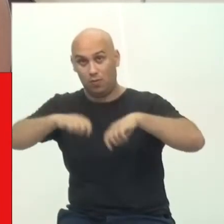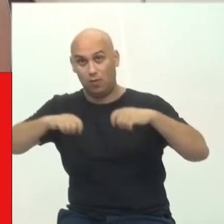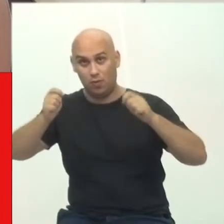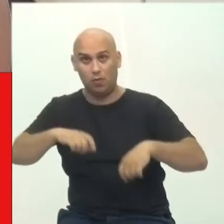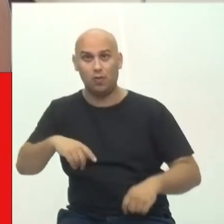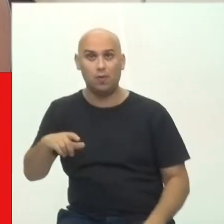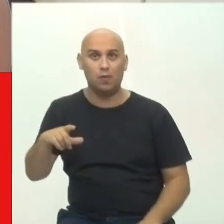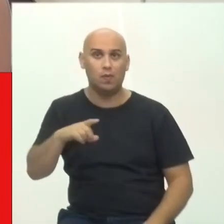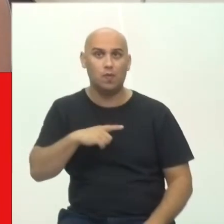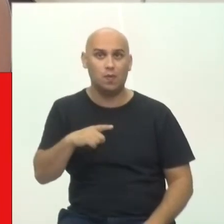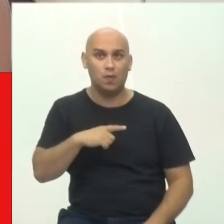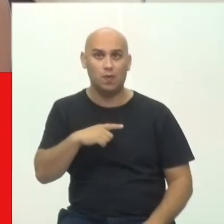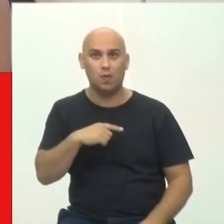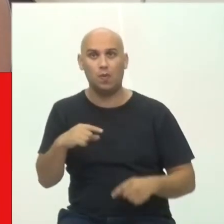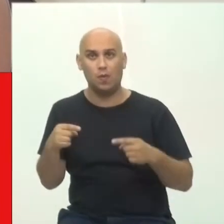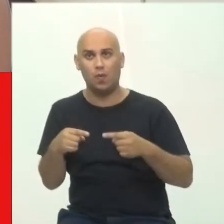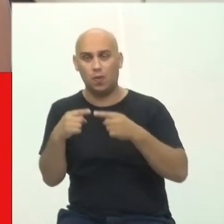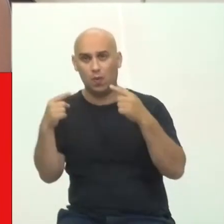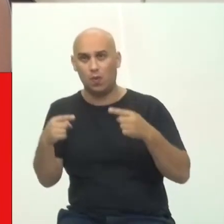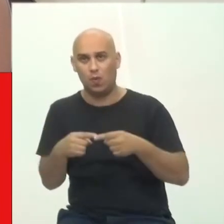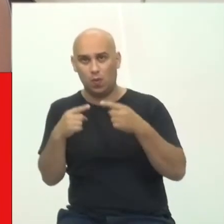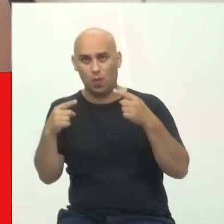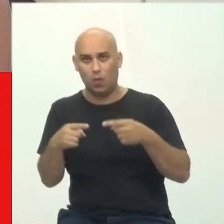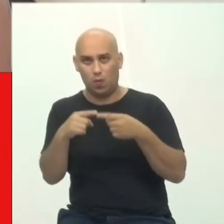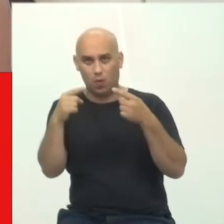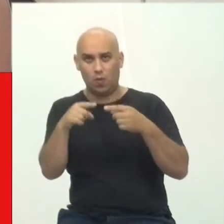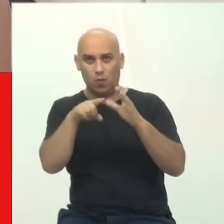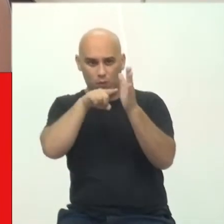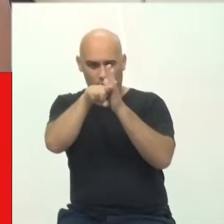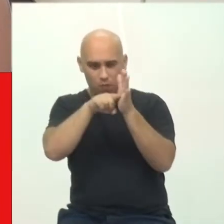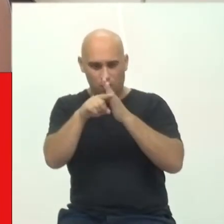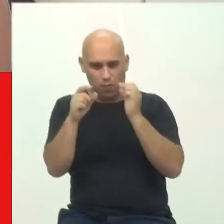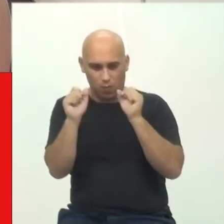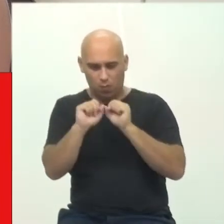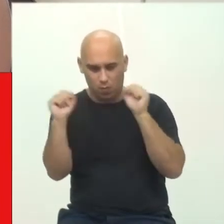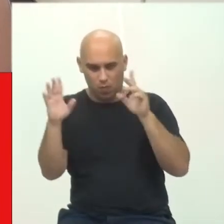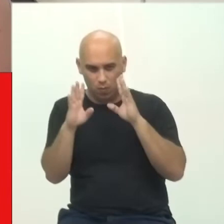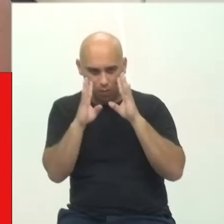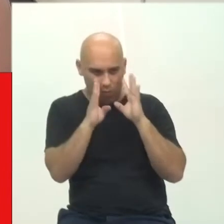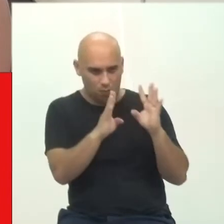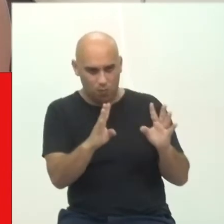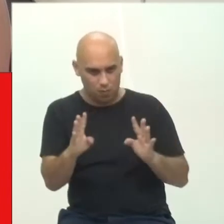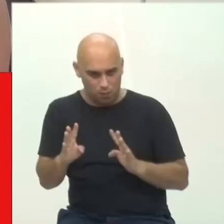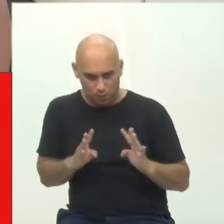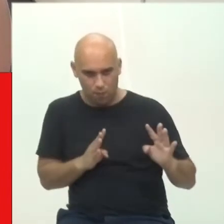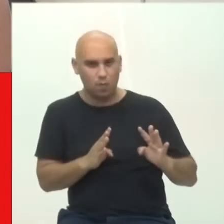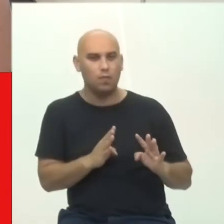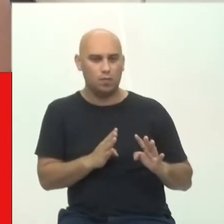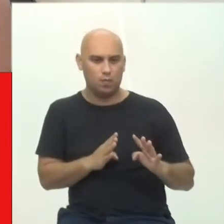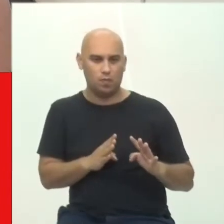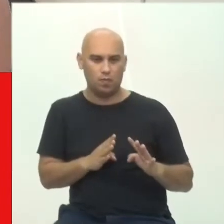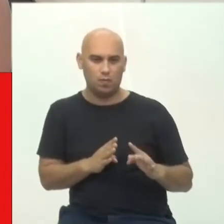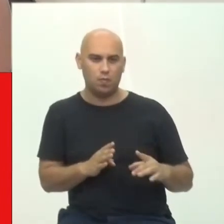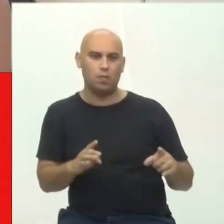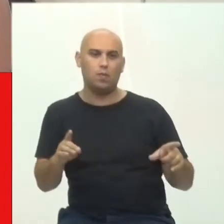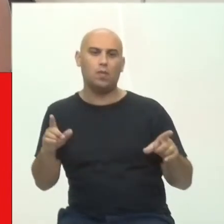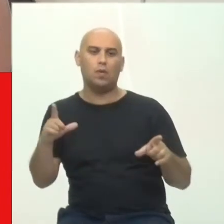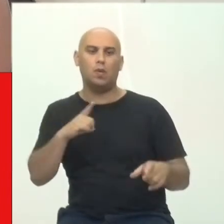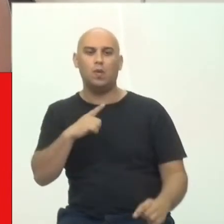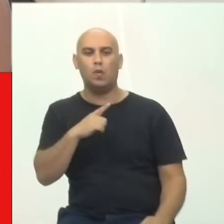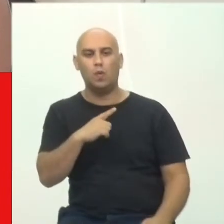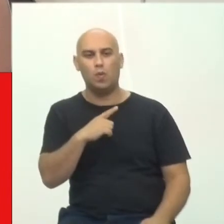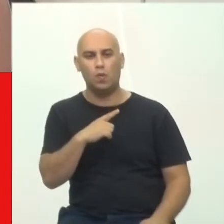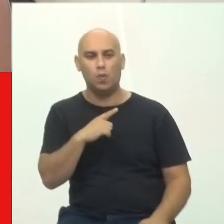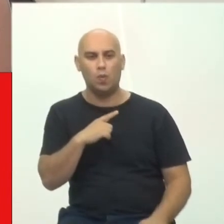Acho que na área de conflito 1, olhando um pouquinho com mais atenção, consultando outras pessoas, na área de conflito 1 a gente tem